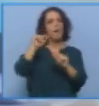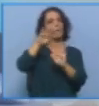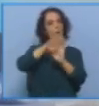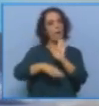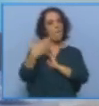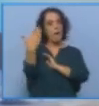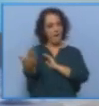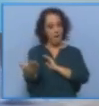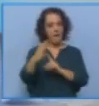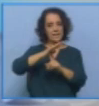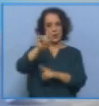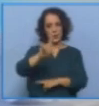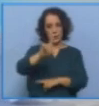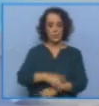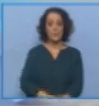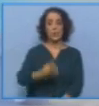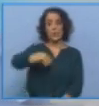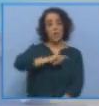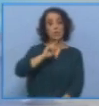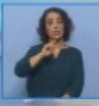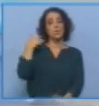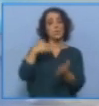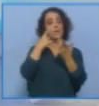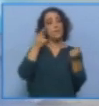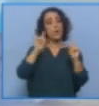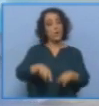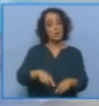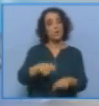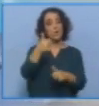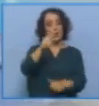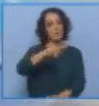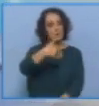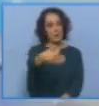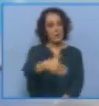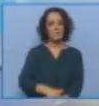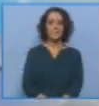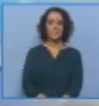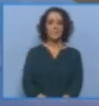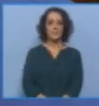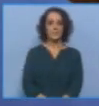Eclésia na Antena 1. Nós regressamos segunda-feira. Tenha então um grande fim de semana.